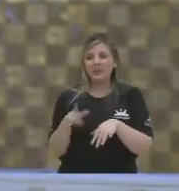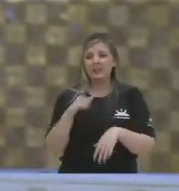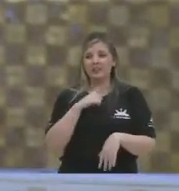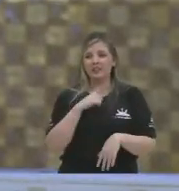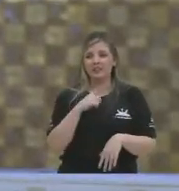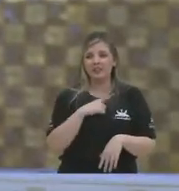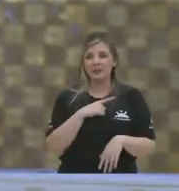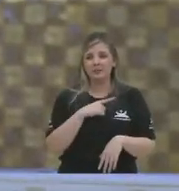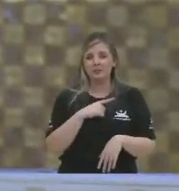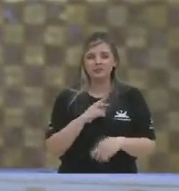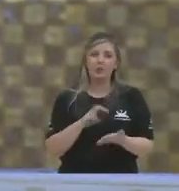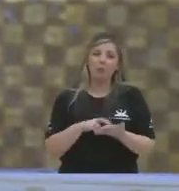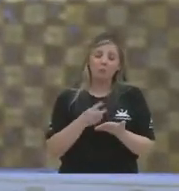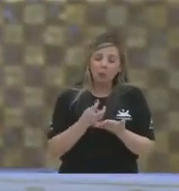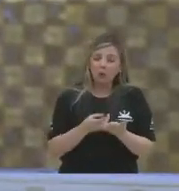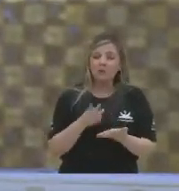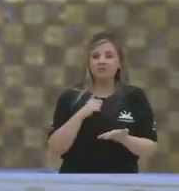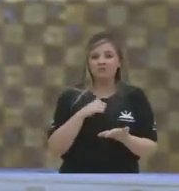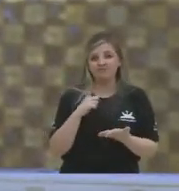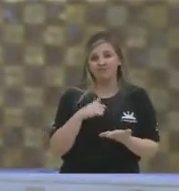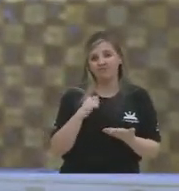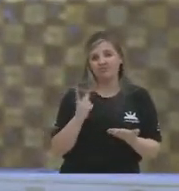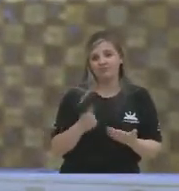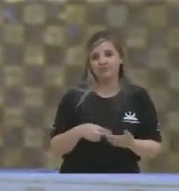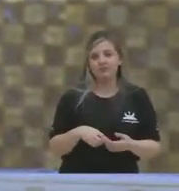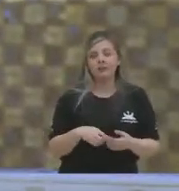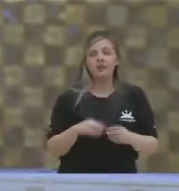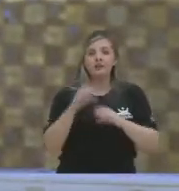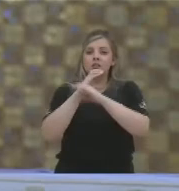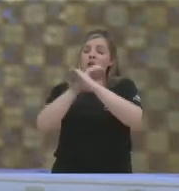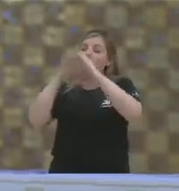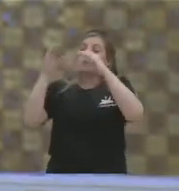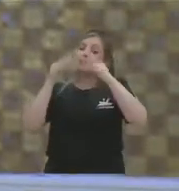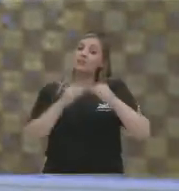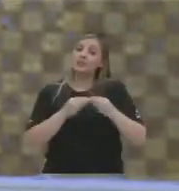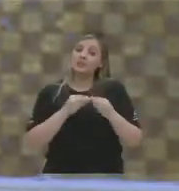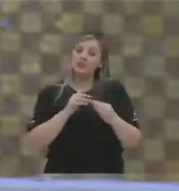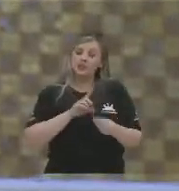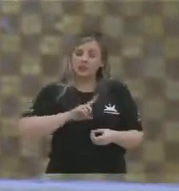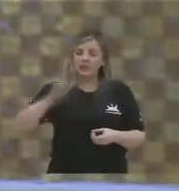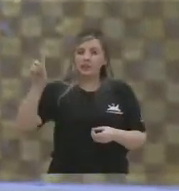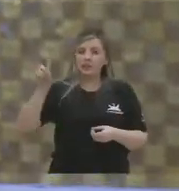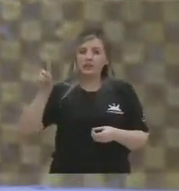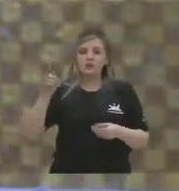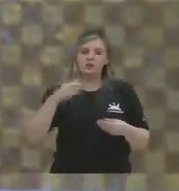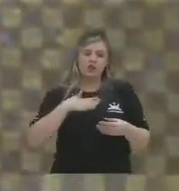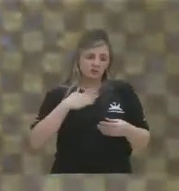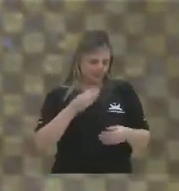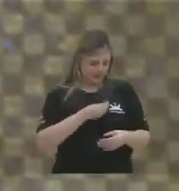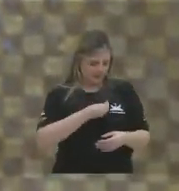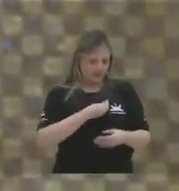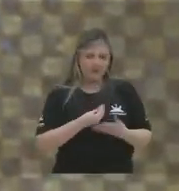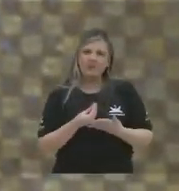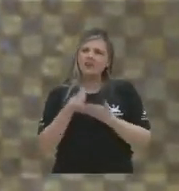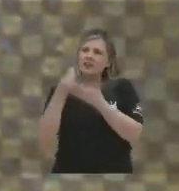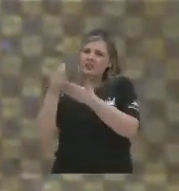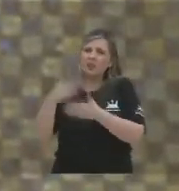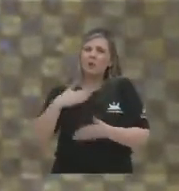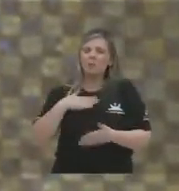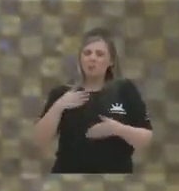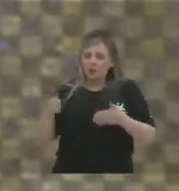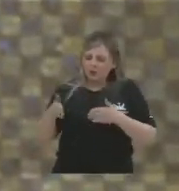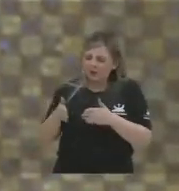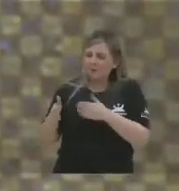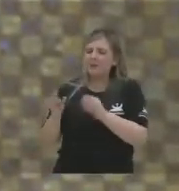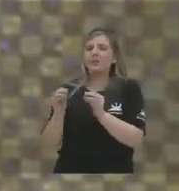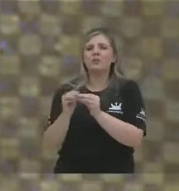dizer: olha, eu te entrego a vida, eu estou fazendo o meu processo, eu estou fazendo o meu caminho, eu estou compreendendo